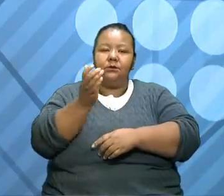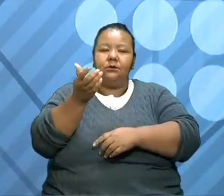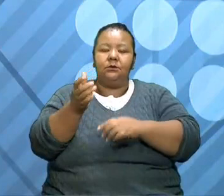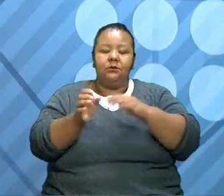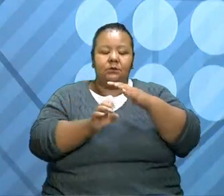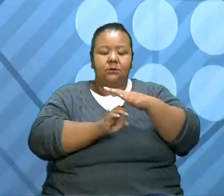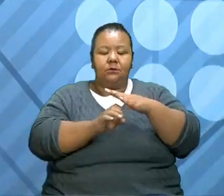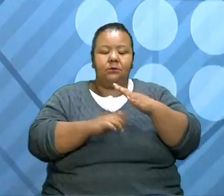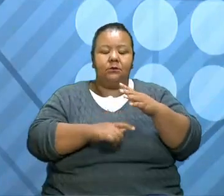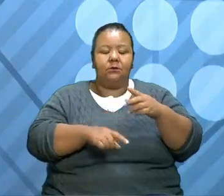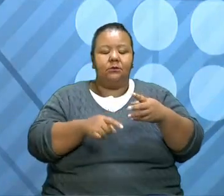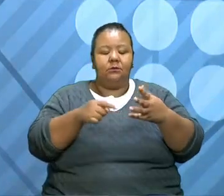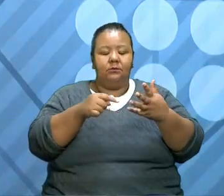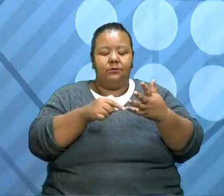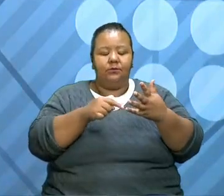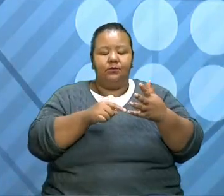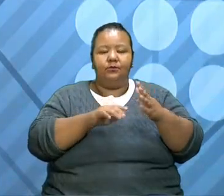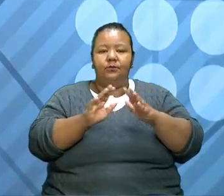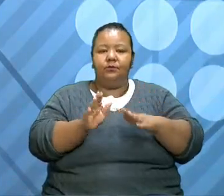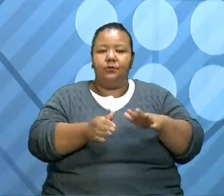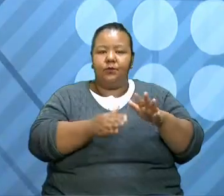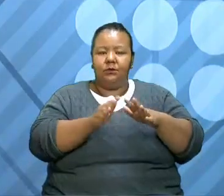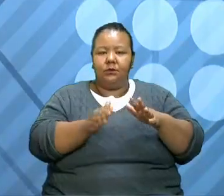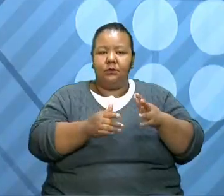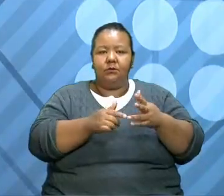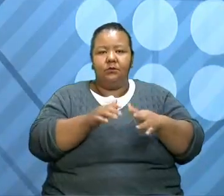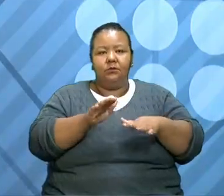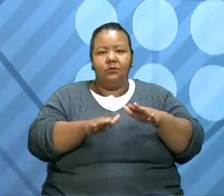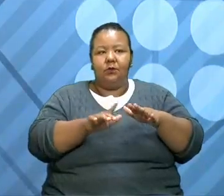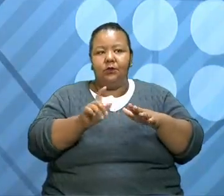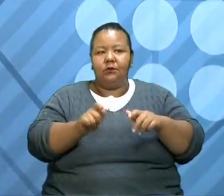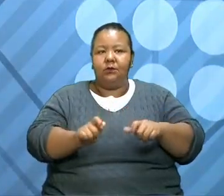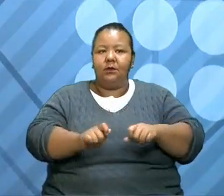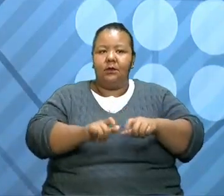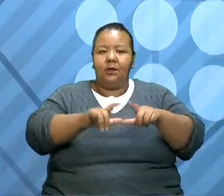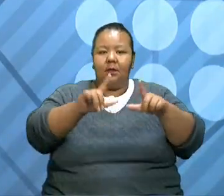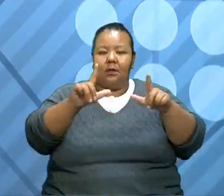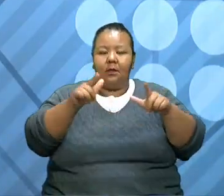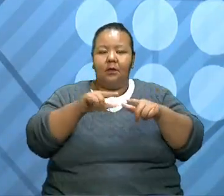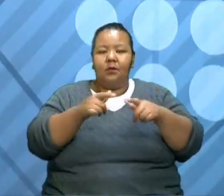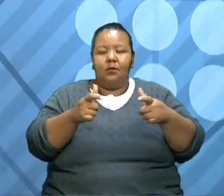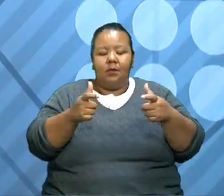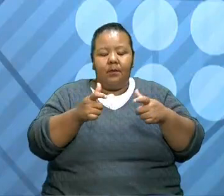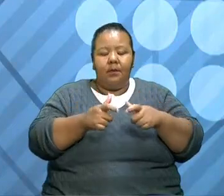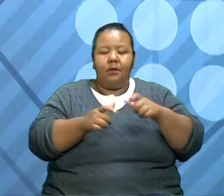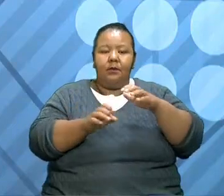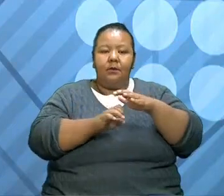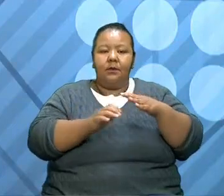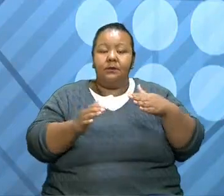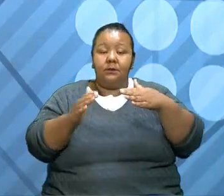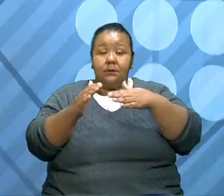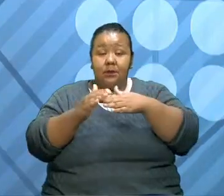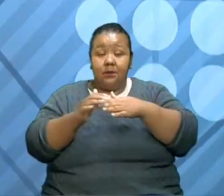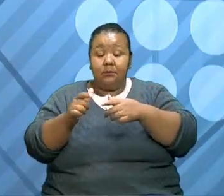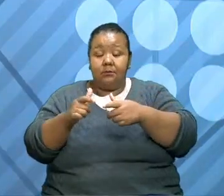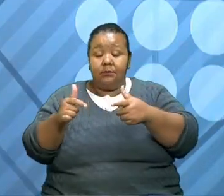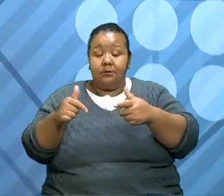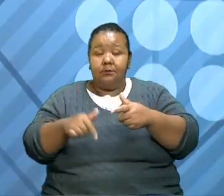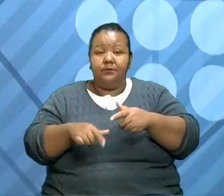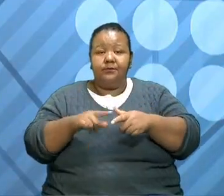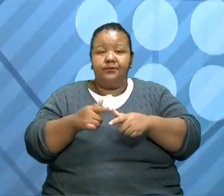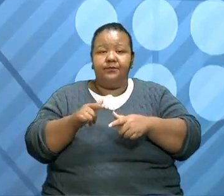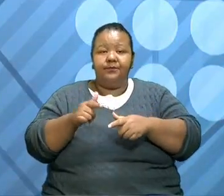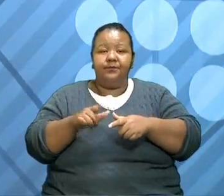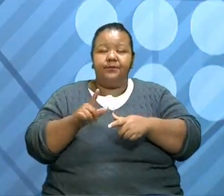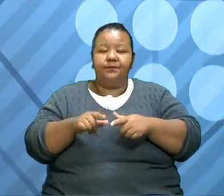tem o departamento de produção, pode até não estar claro. Desde a microempresa até a grande, as pequenas geralmente não é